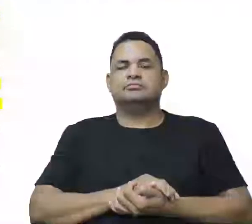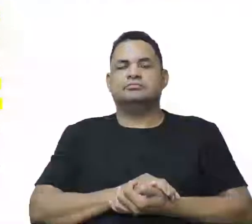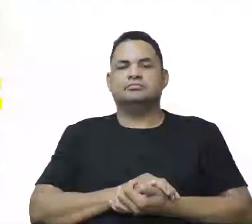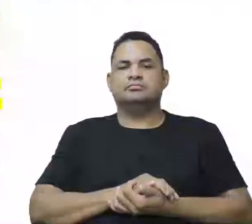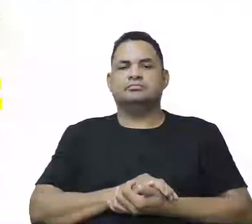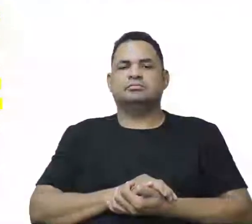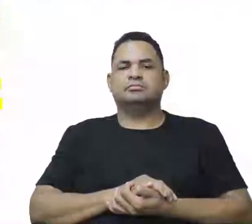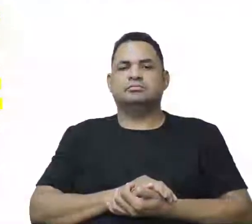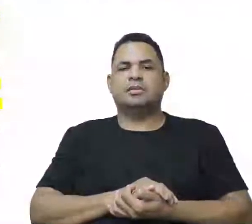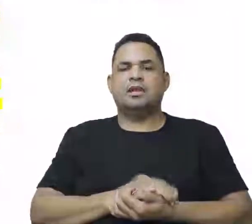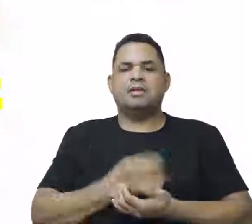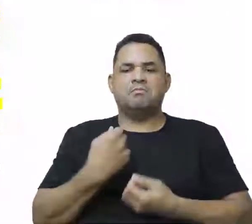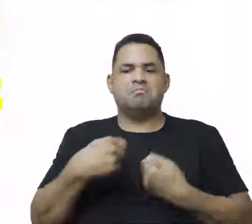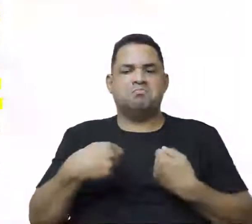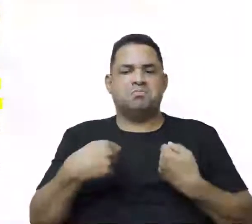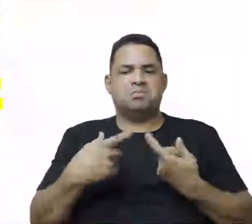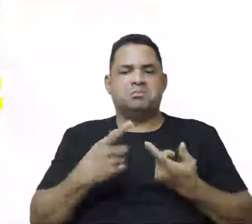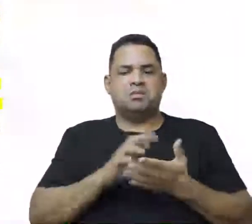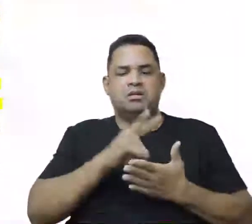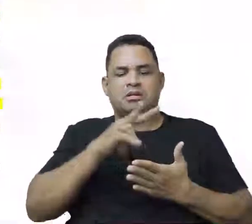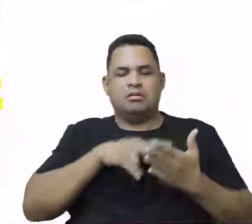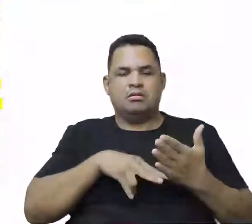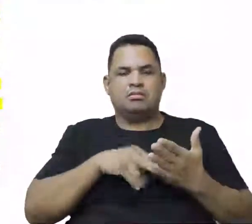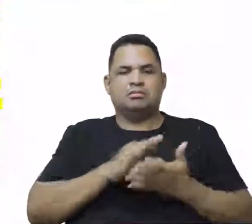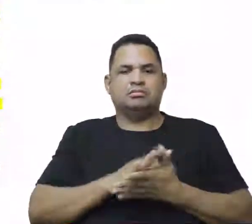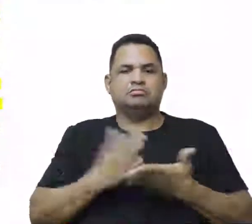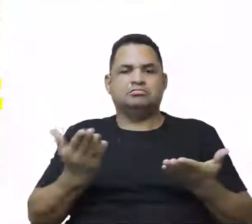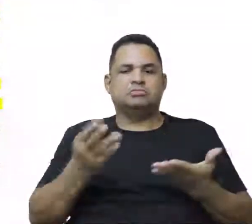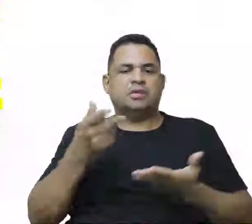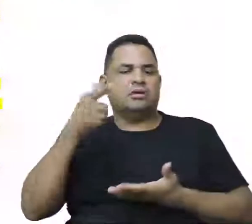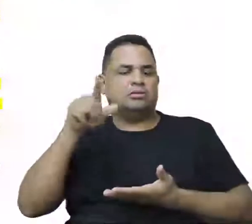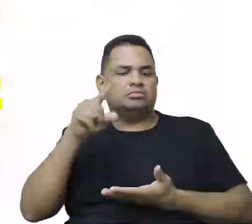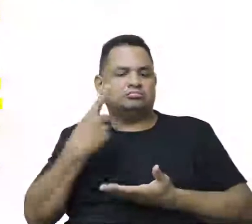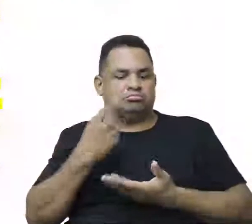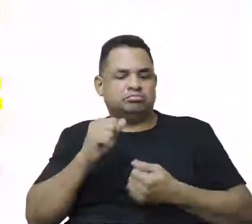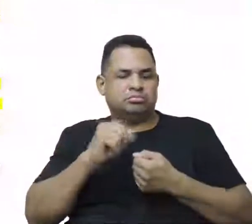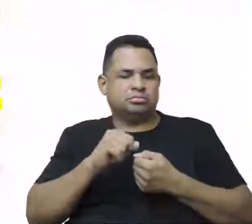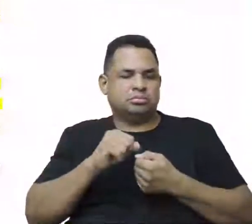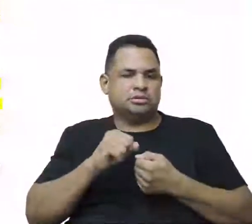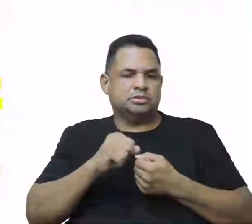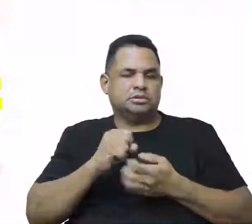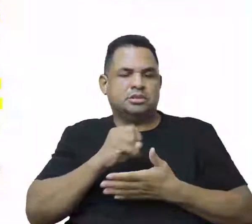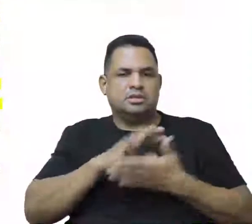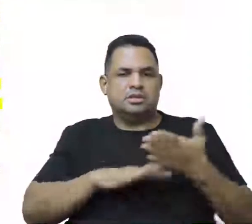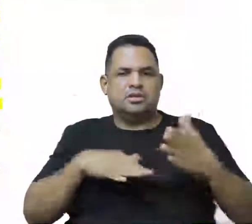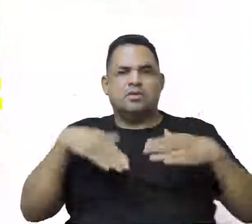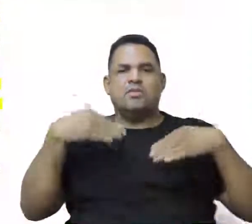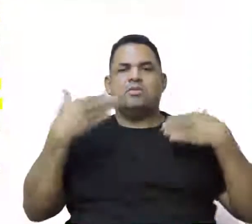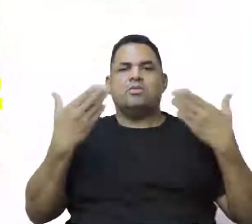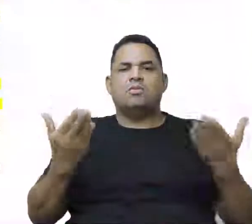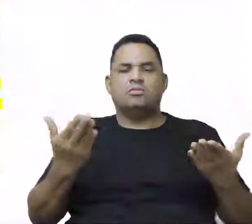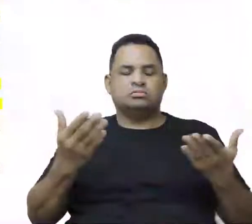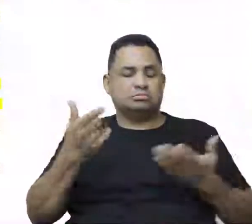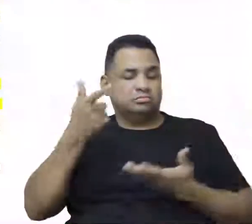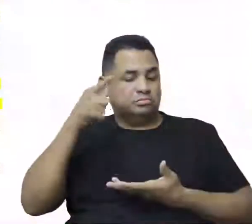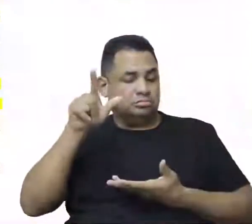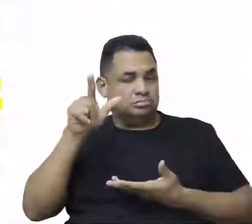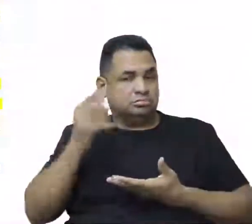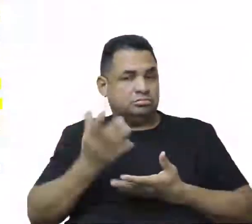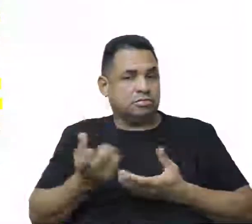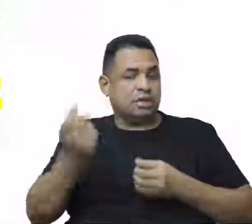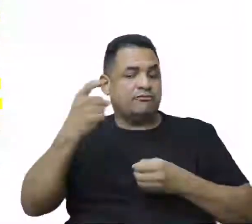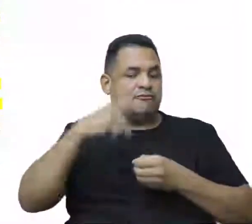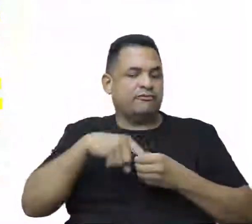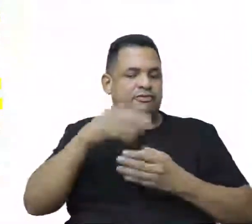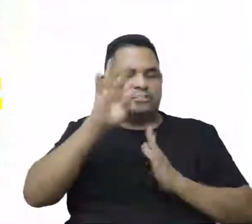casos, você não precisa ler o texto todo. Você lendo o comando, você já consegue resolver a questão. Quando você não consegue, aí você vai